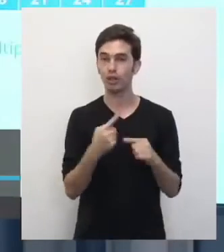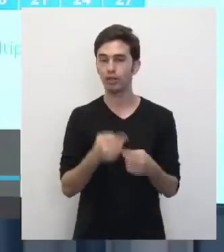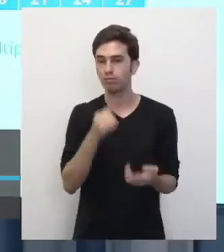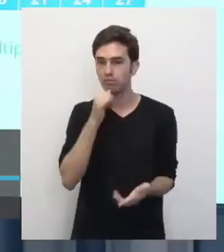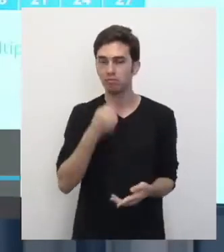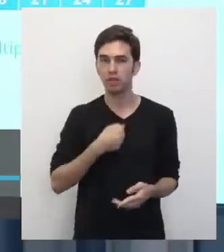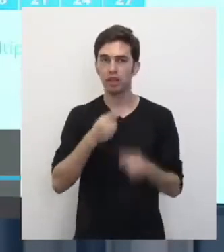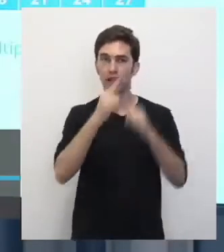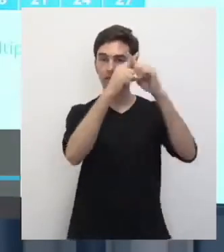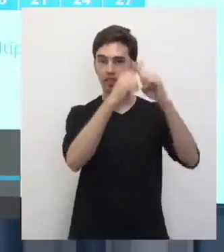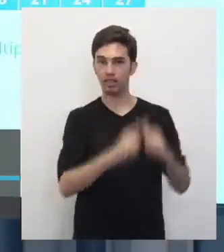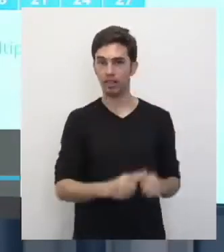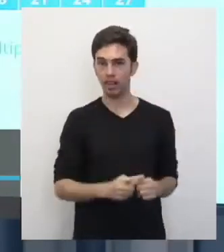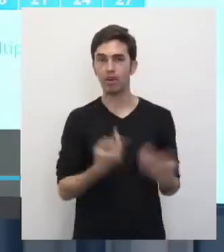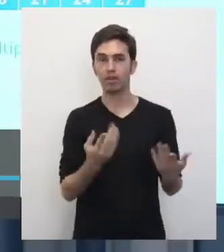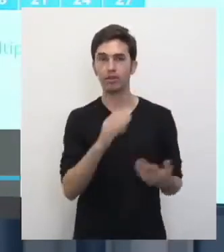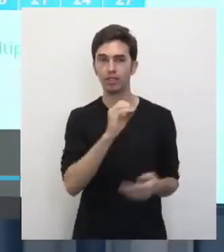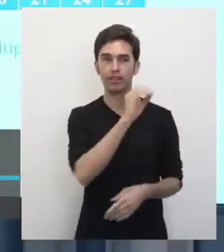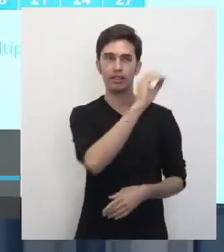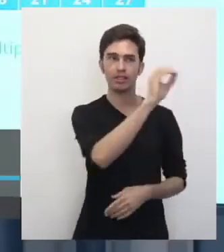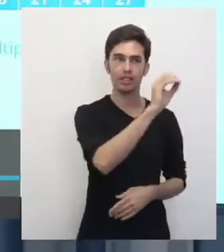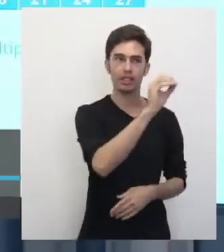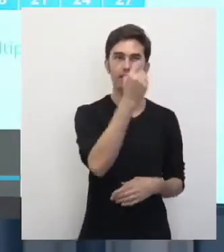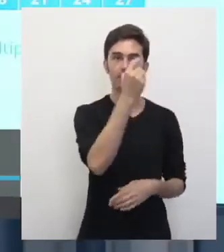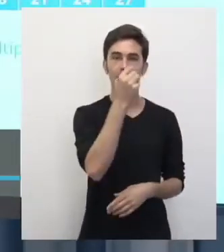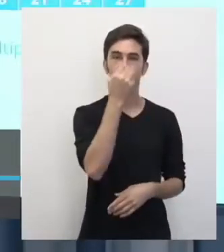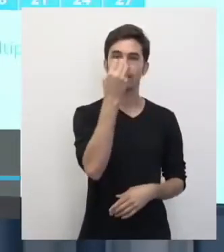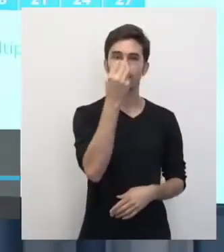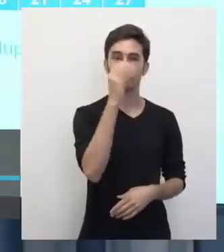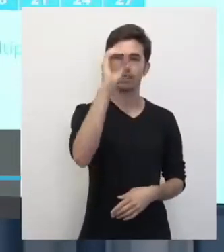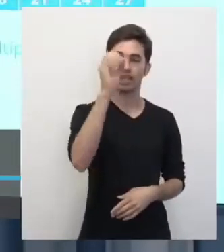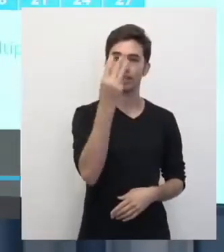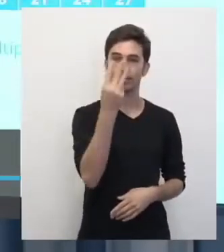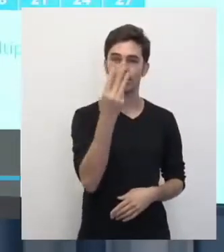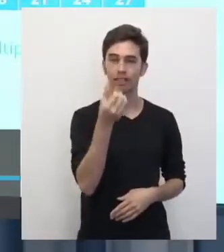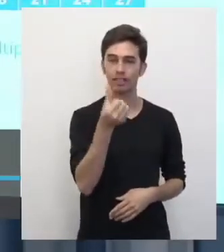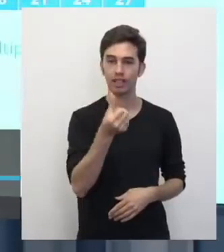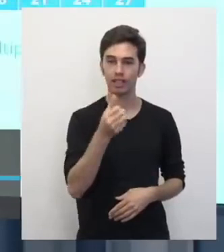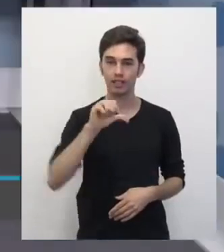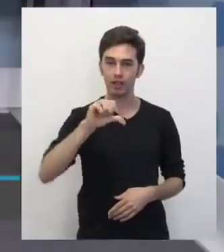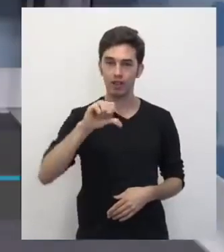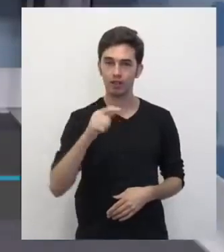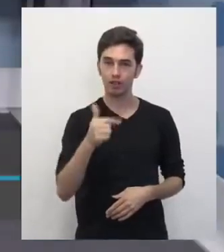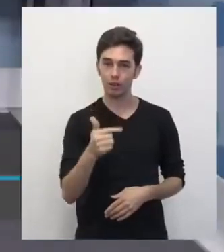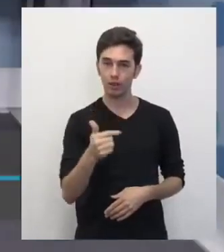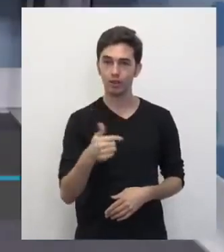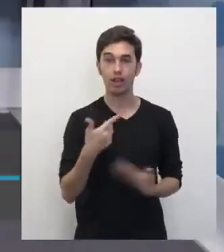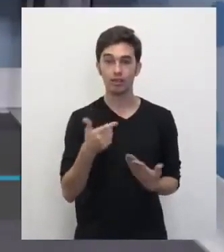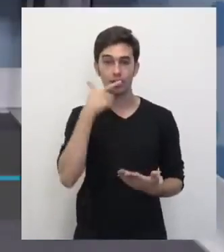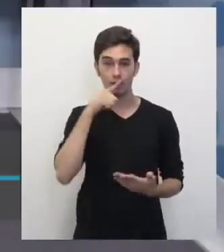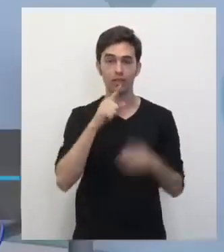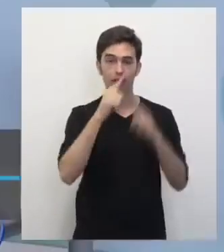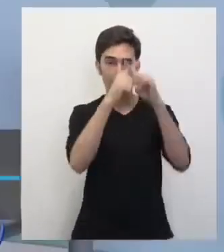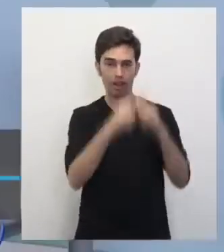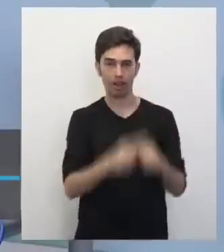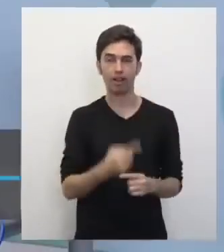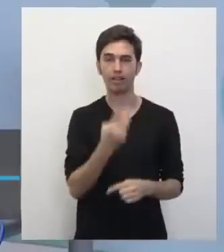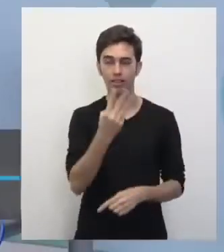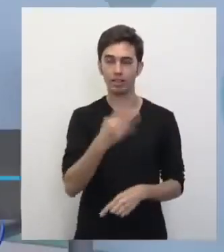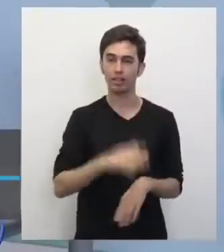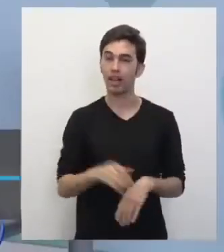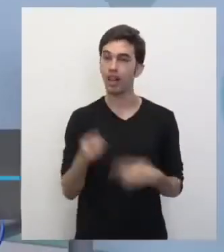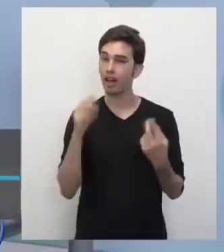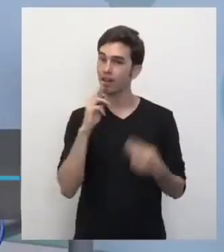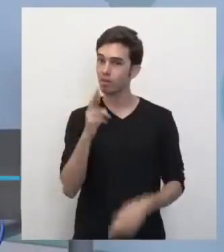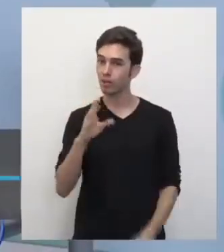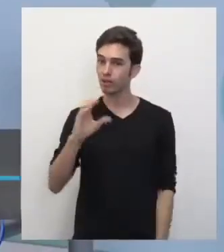do 3. Então 0, 3, 6, 9, 12 e assim por diante. Você fez a tabuada do 3, né, Osmar? Perfeito. Resposta do Kaique, lá do 7º ano da